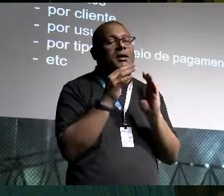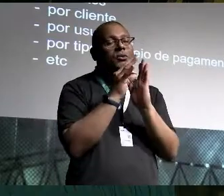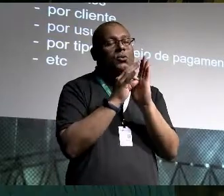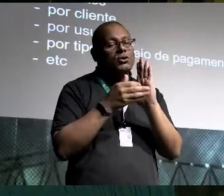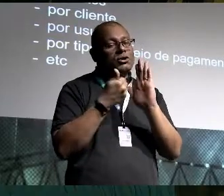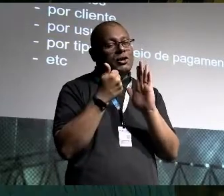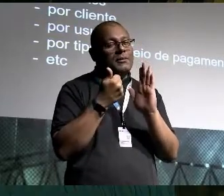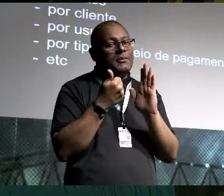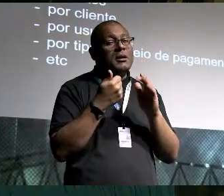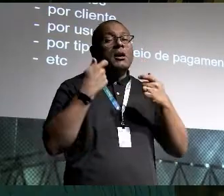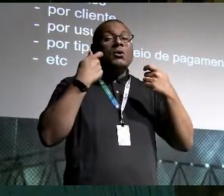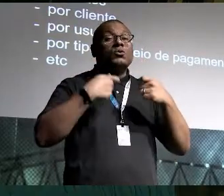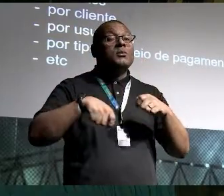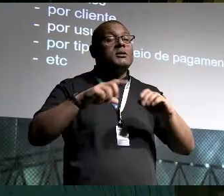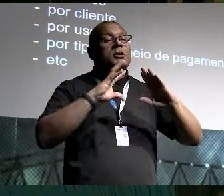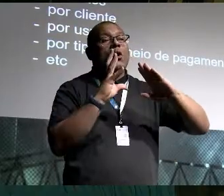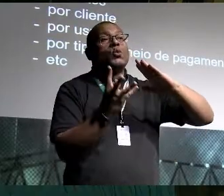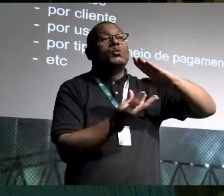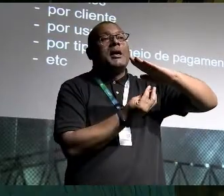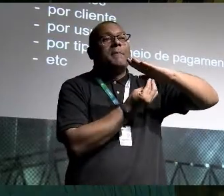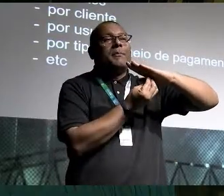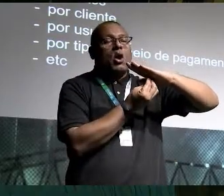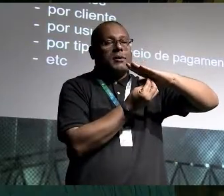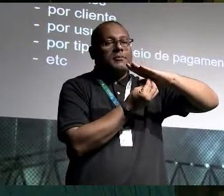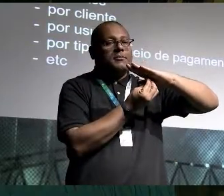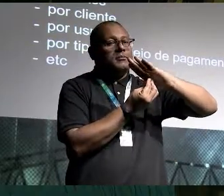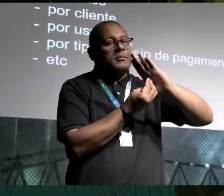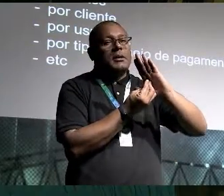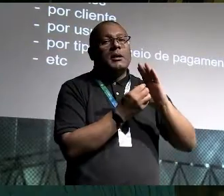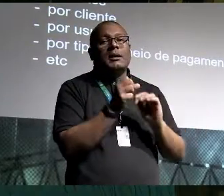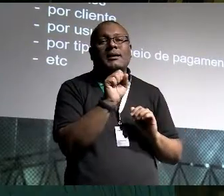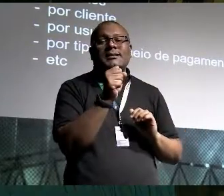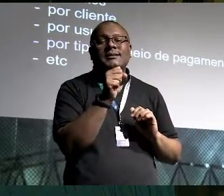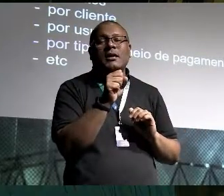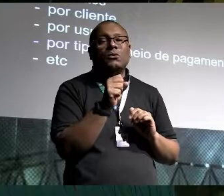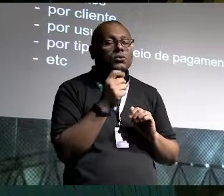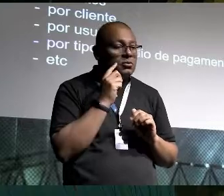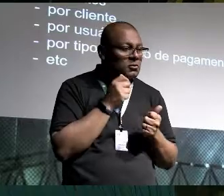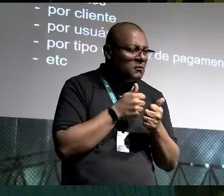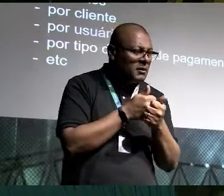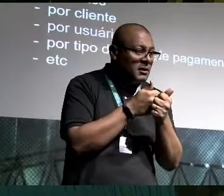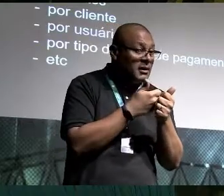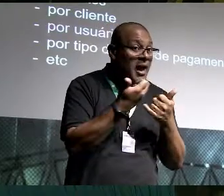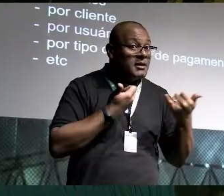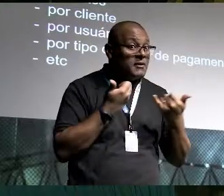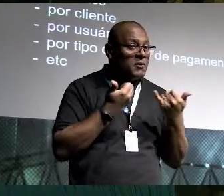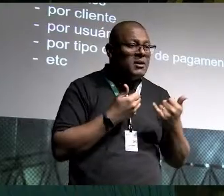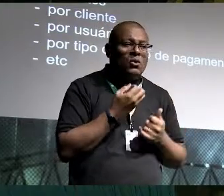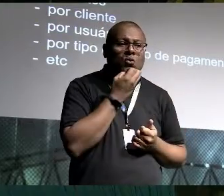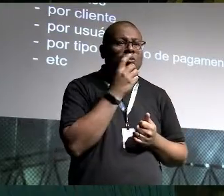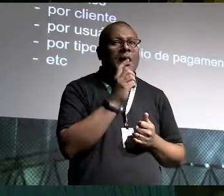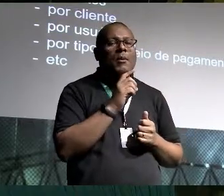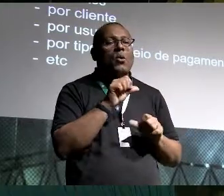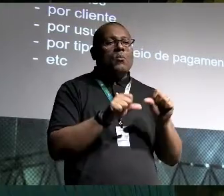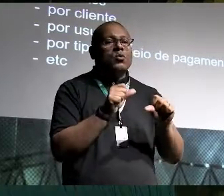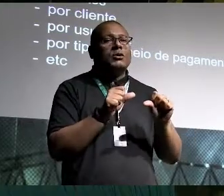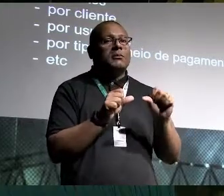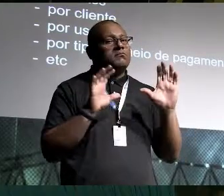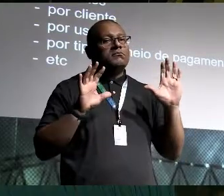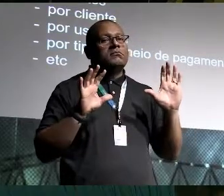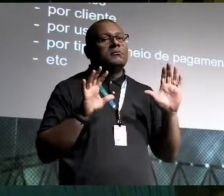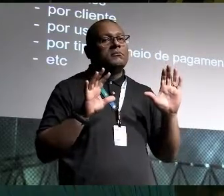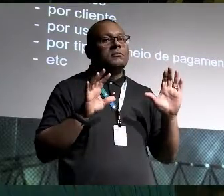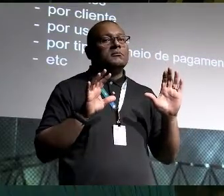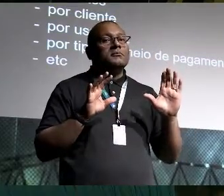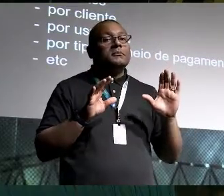né? Então, basicamente, a gente não precisa de um deploy. É basicamente, sei lá, questão de segundos a gente consegue ver que o monitoramento não está como deveria. Então,